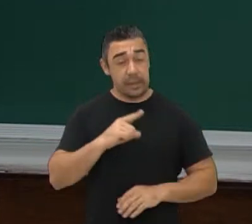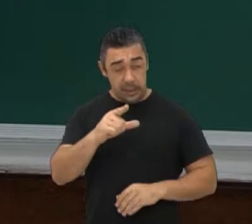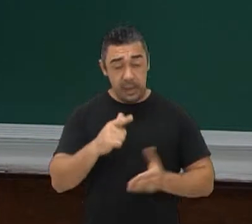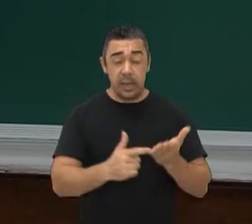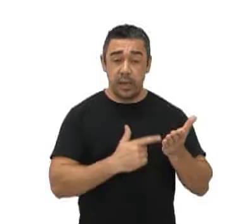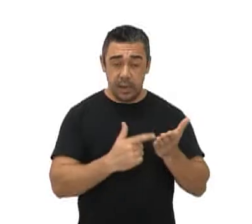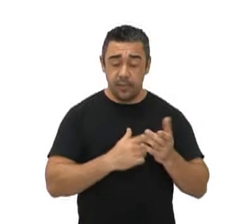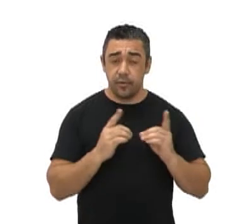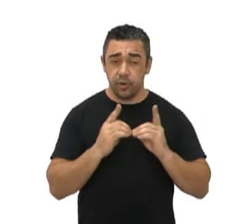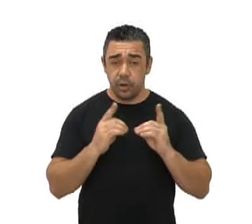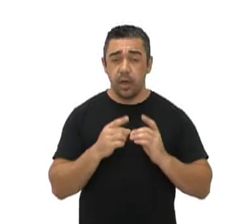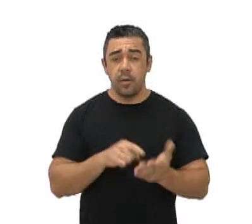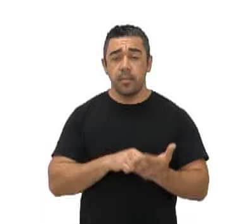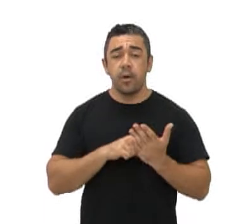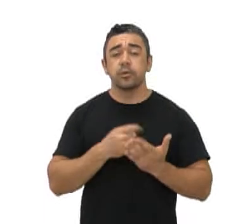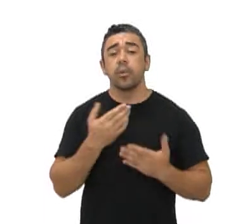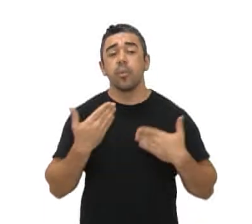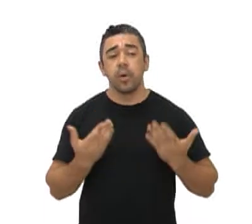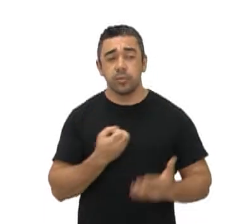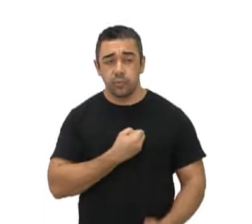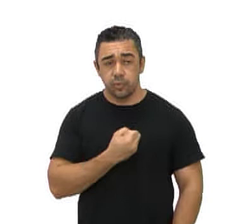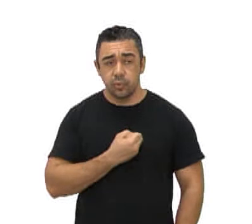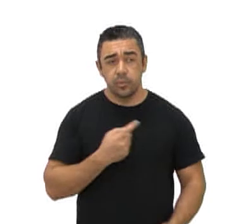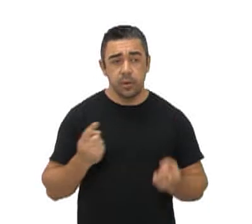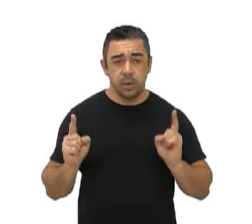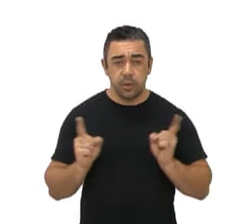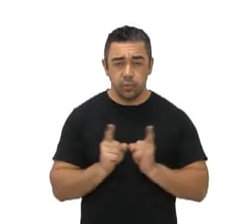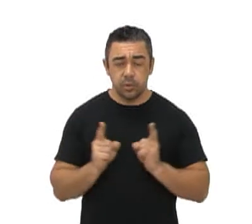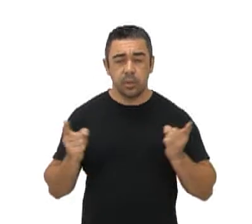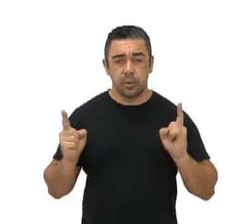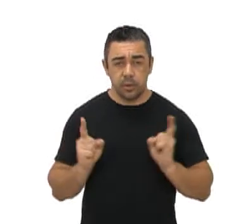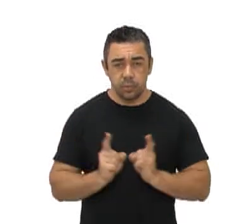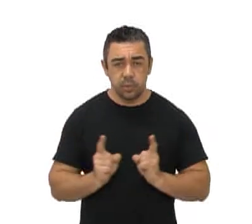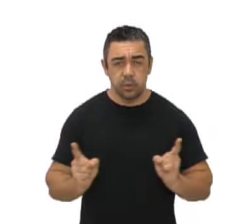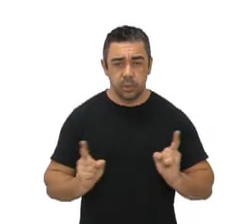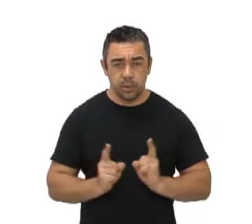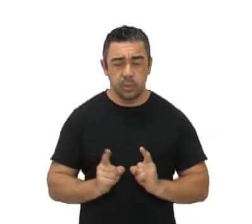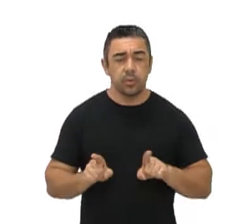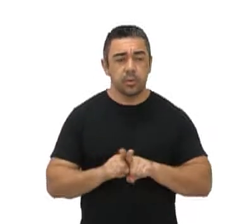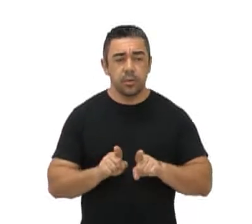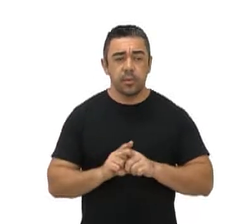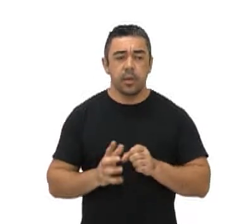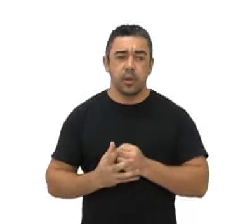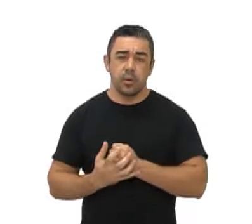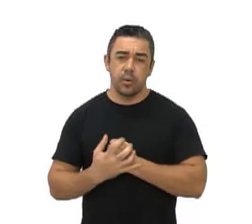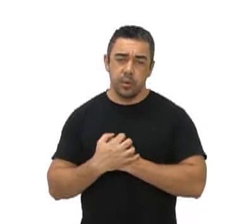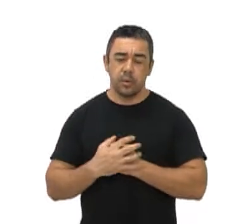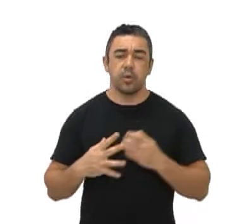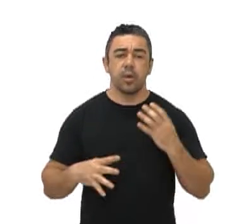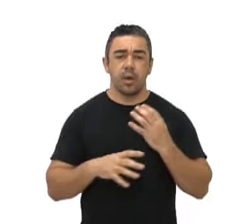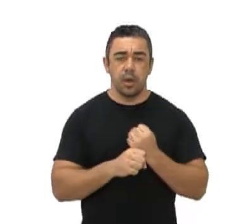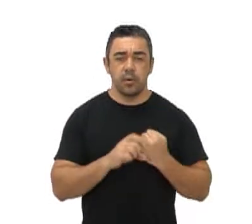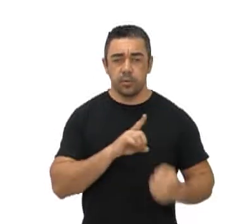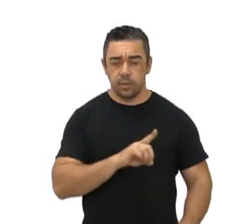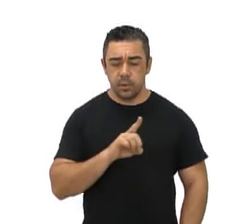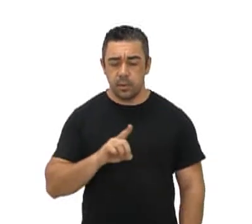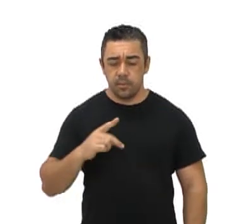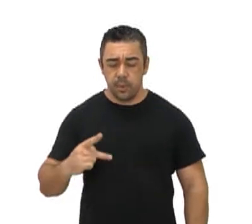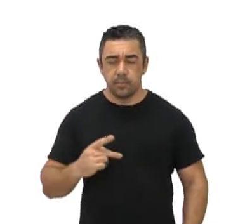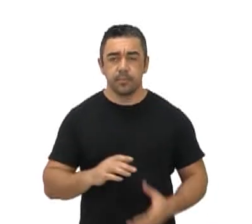mostram para a gente qual é o valor que a gente tem de redução e oxidação para fazer o cálculo da DDP das